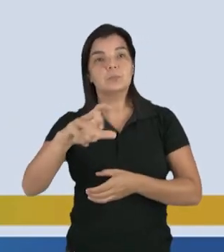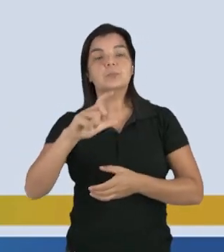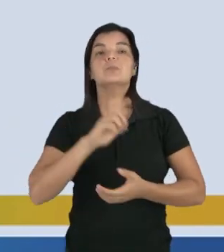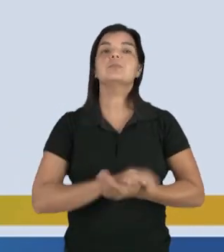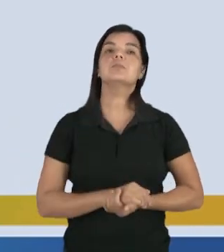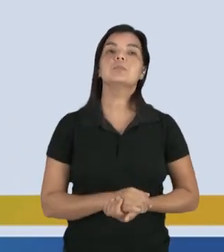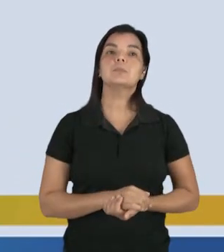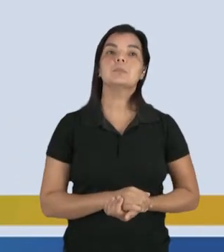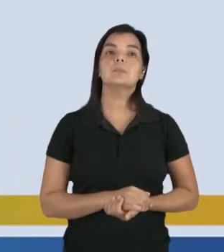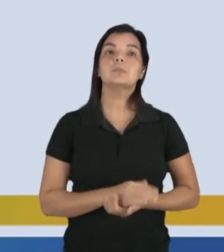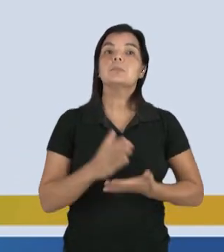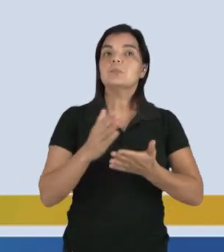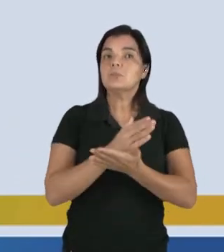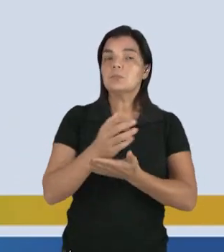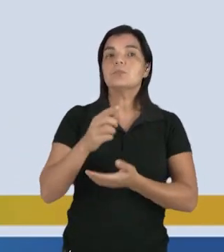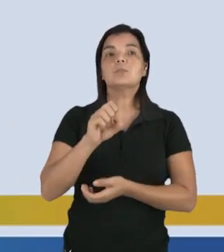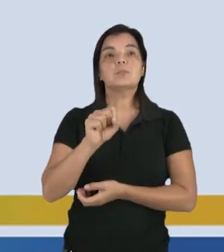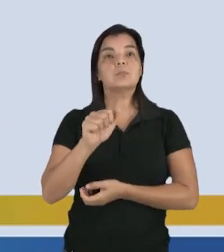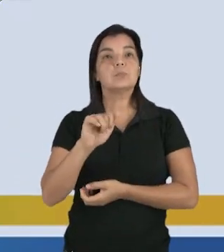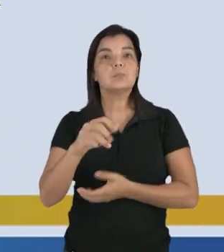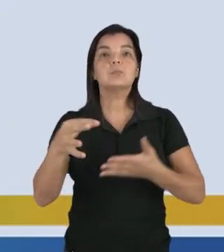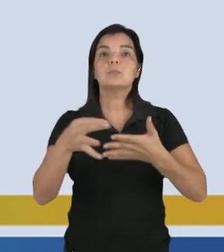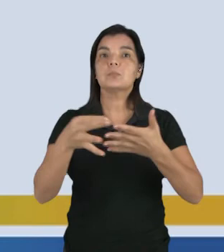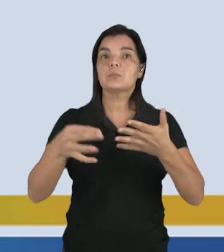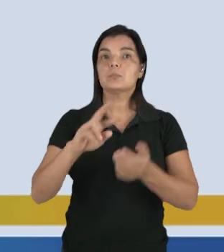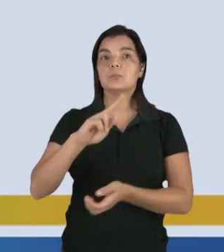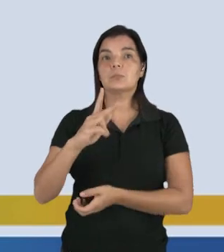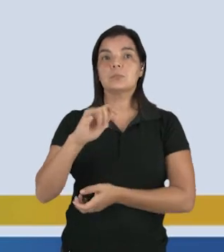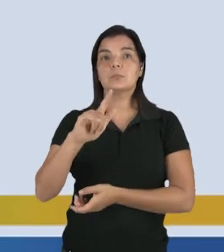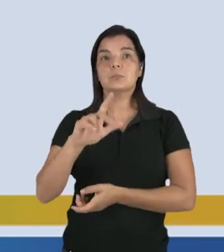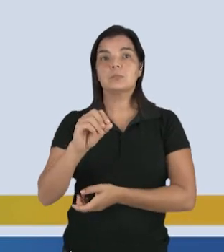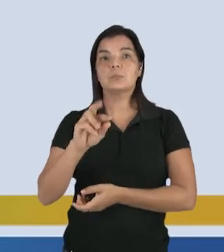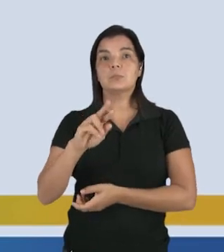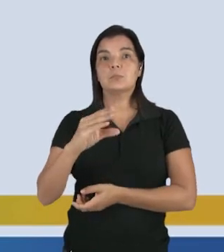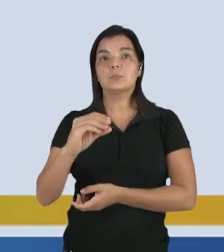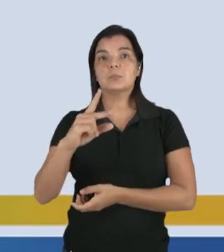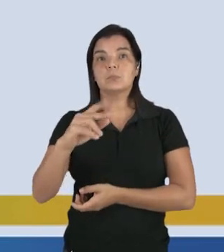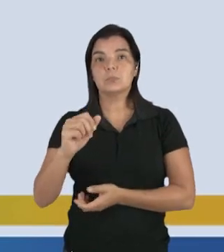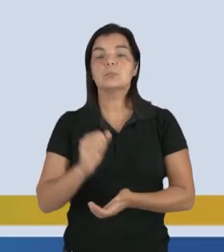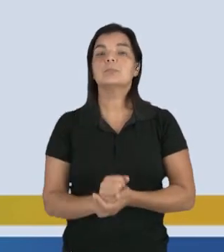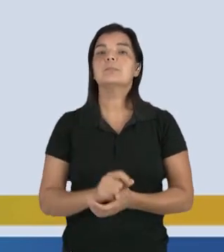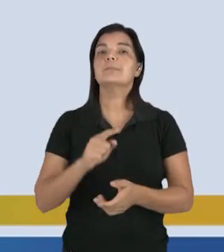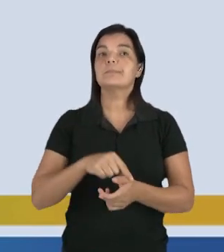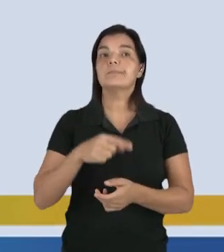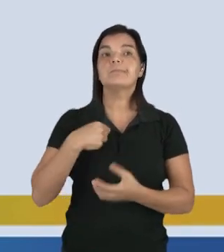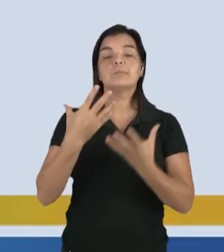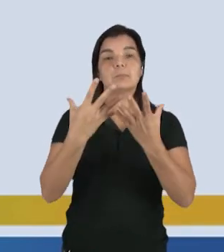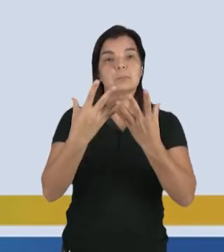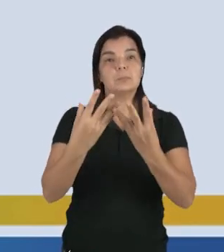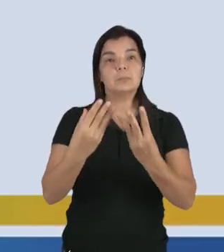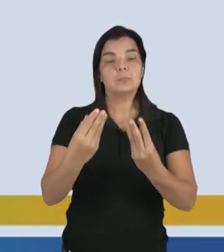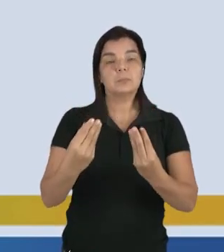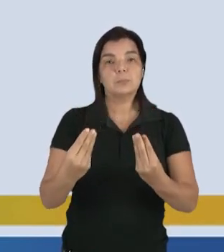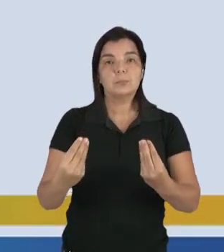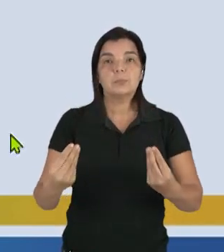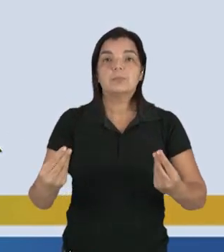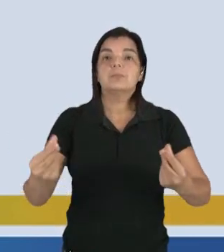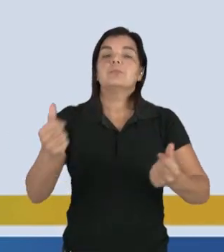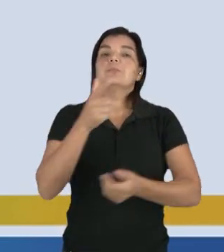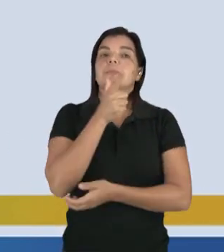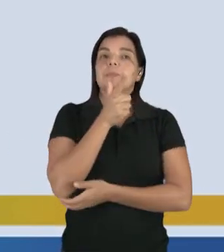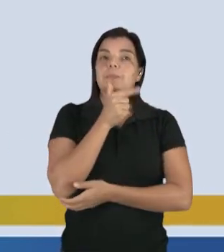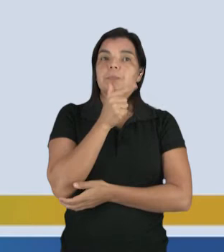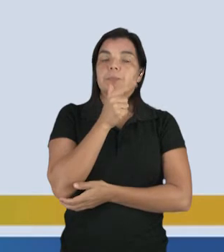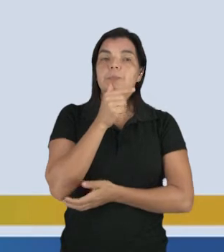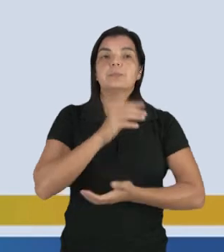de sódio. E muitos sais possuem propriedades higroscópicas. O que significa isso? Tem a tendência